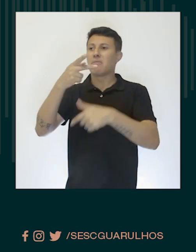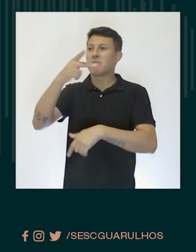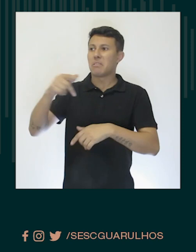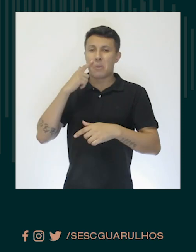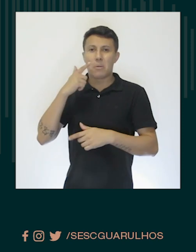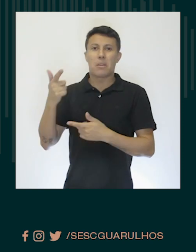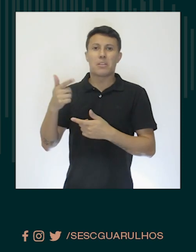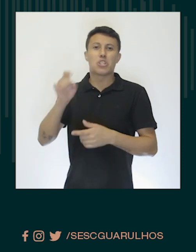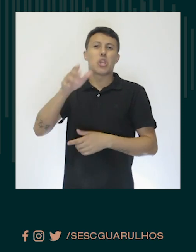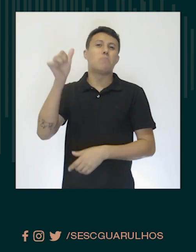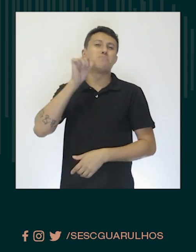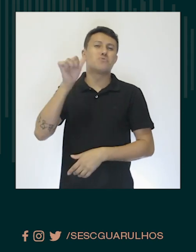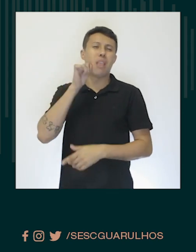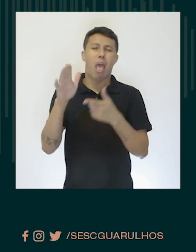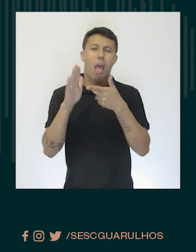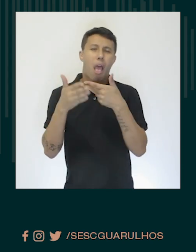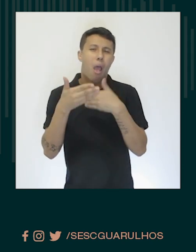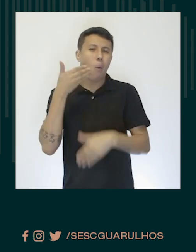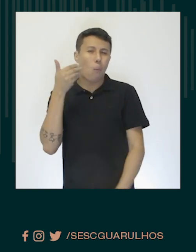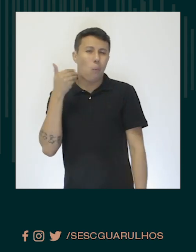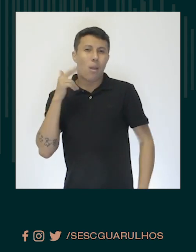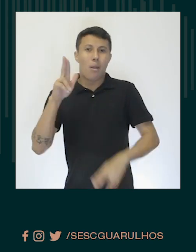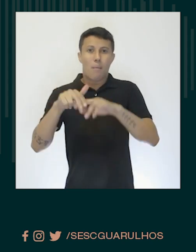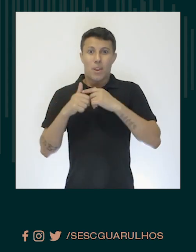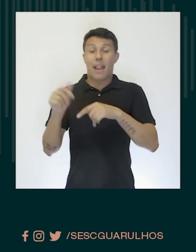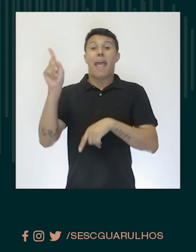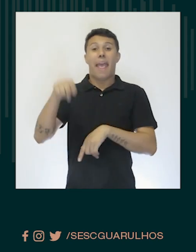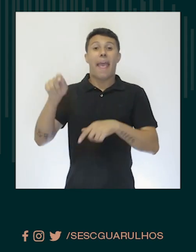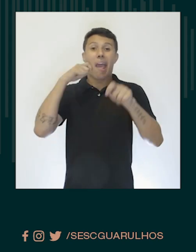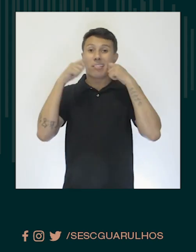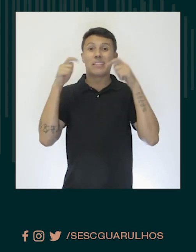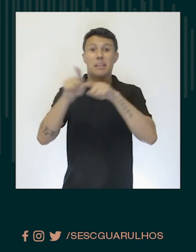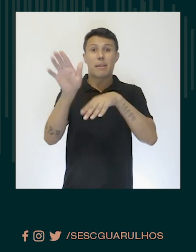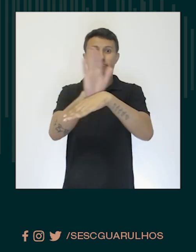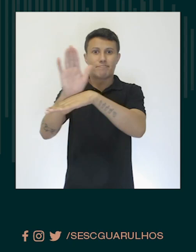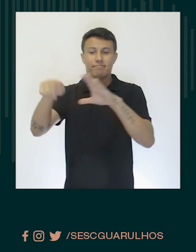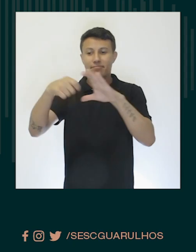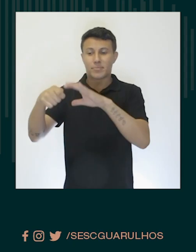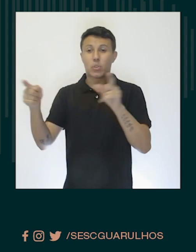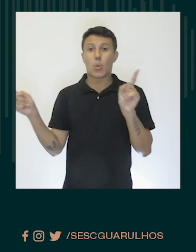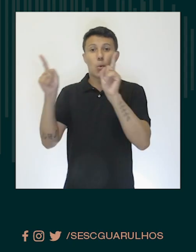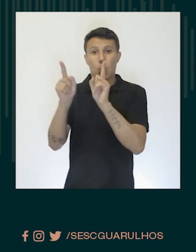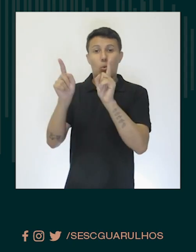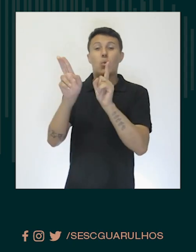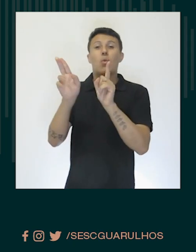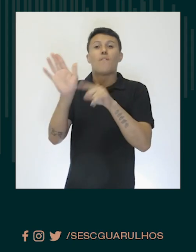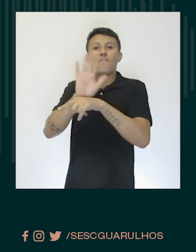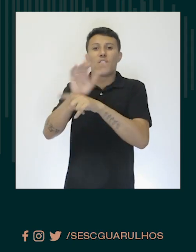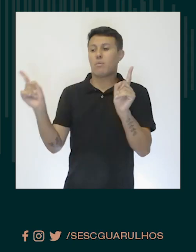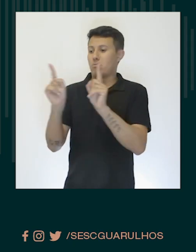das mulheres agora, que ela é também cineasta e tem um curta chamado Quarentena, que está disponível no